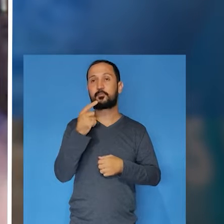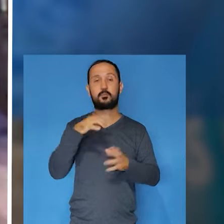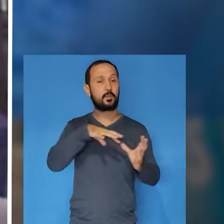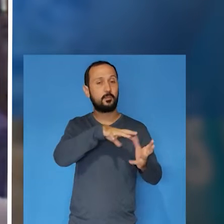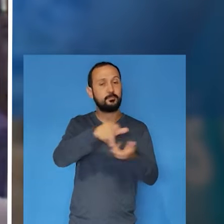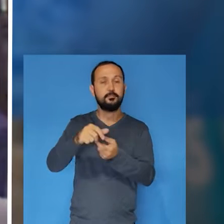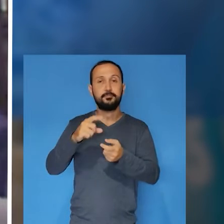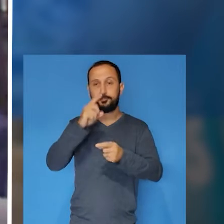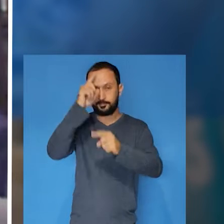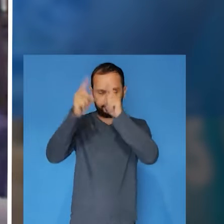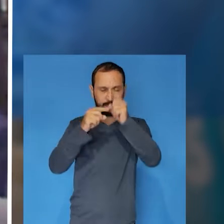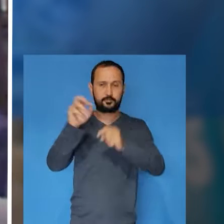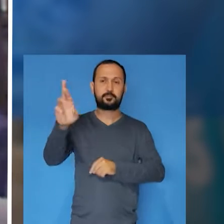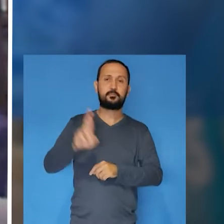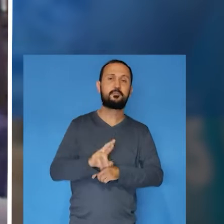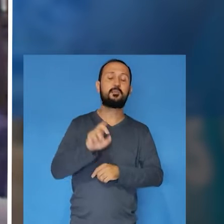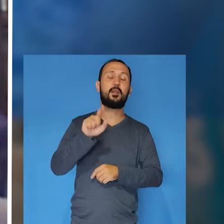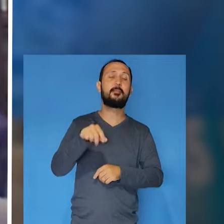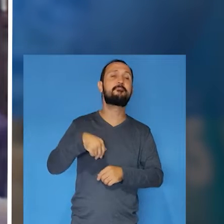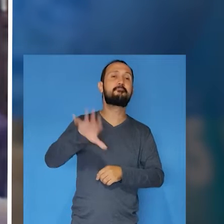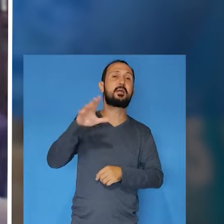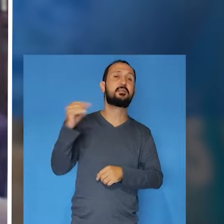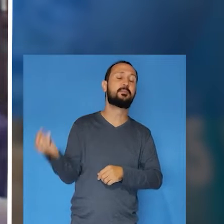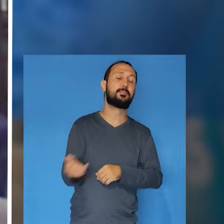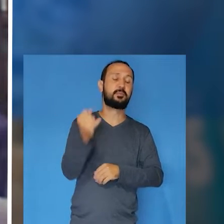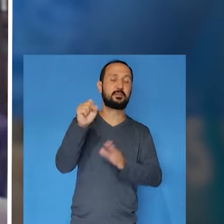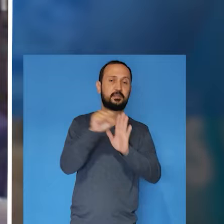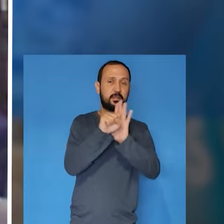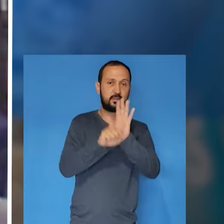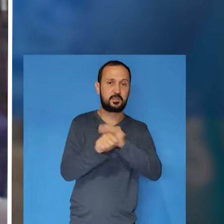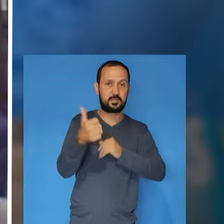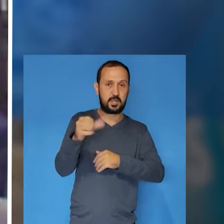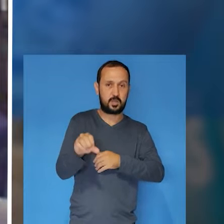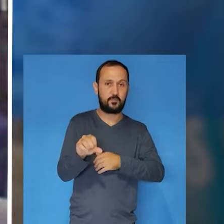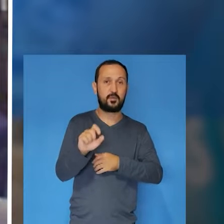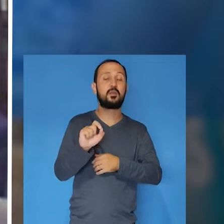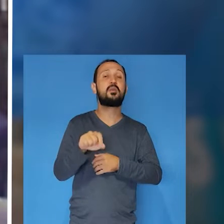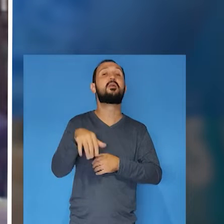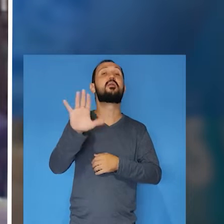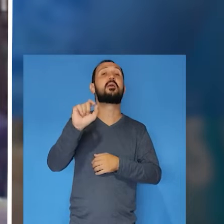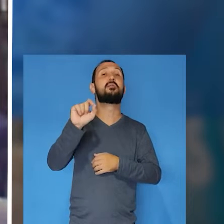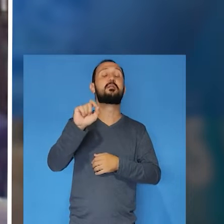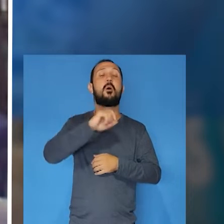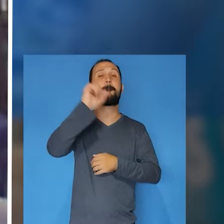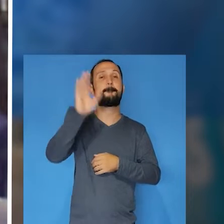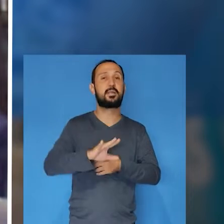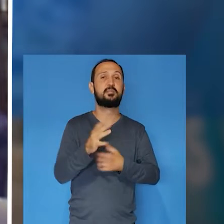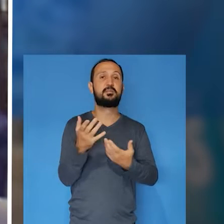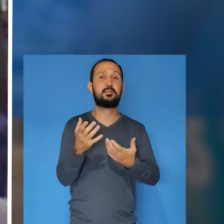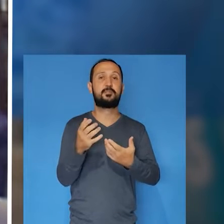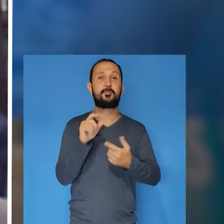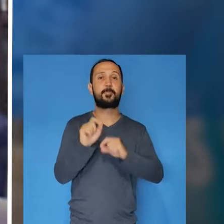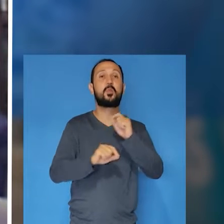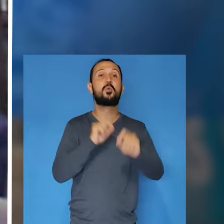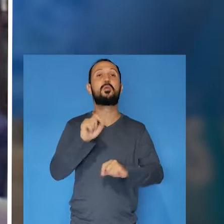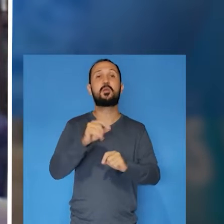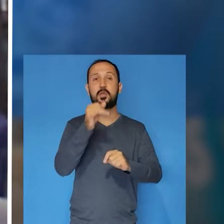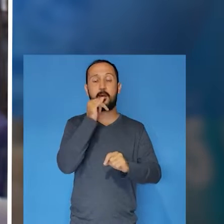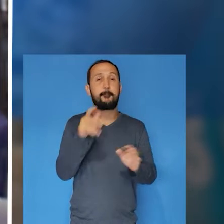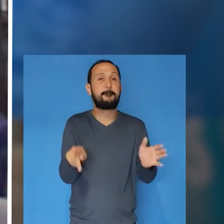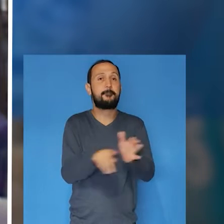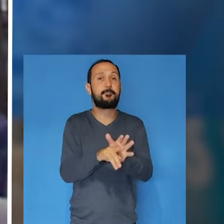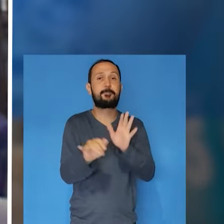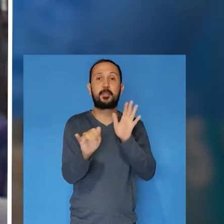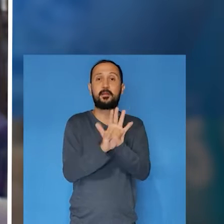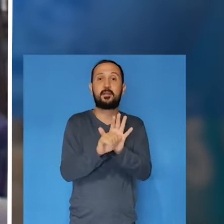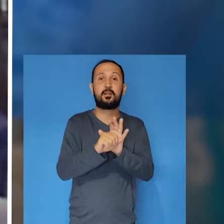mundos ficcionais para responder à principal questão do século XIX para nós, quem são os brasileiros, ou o que